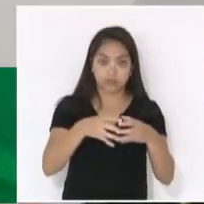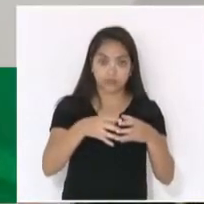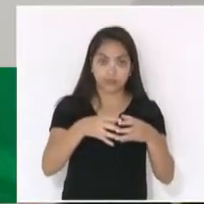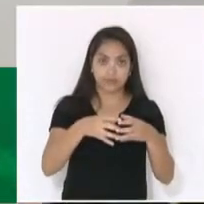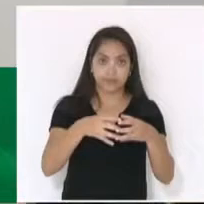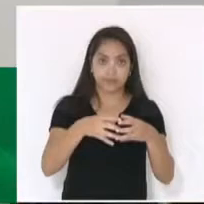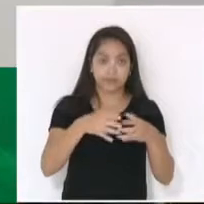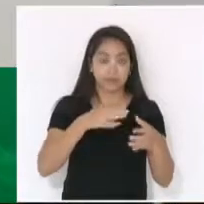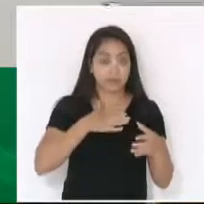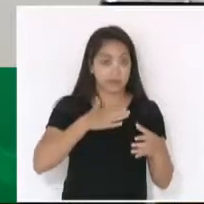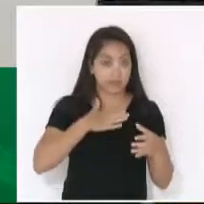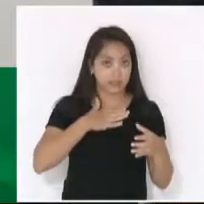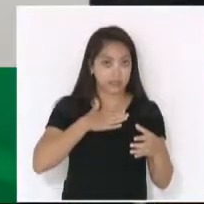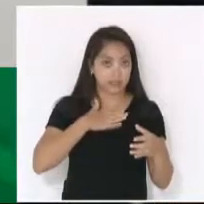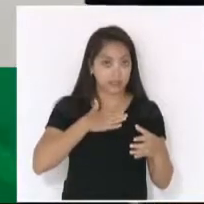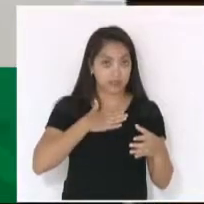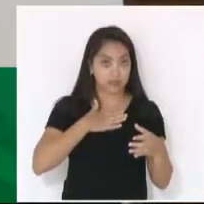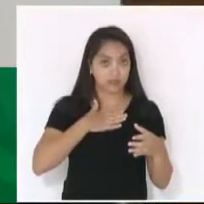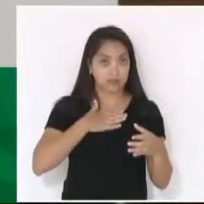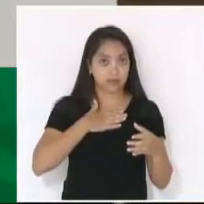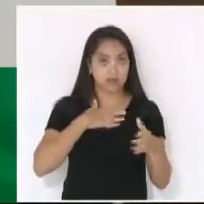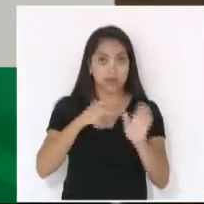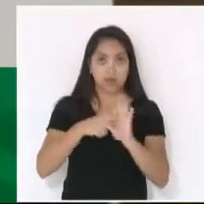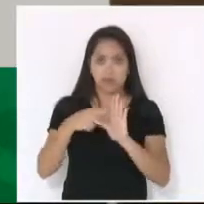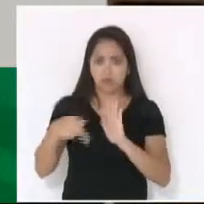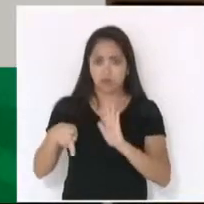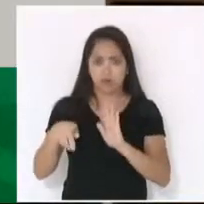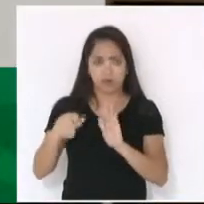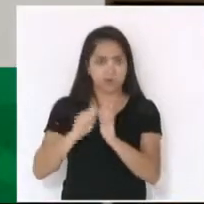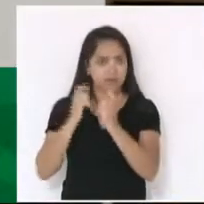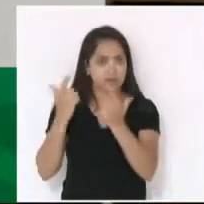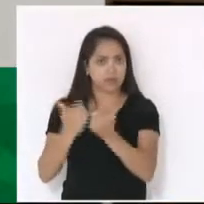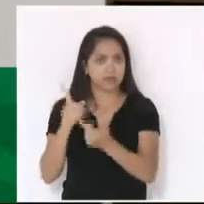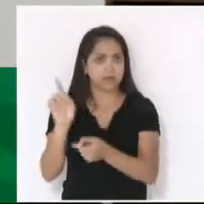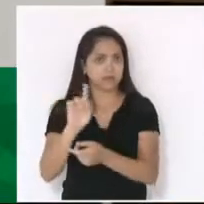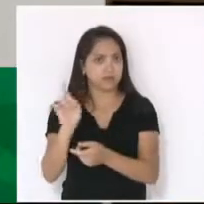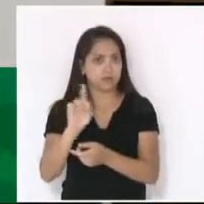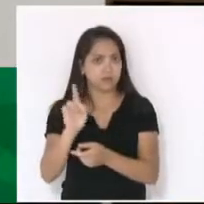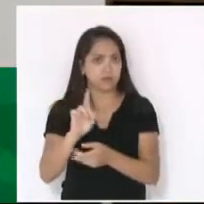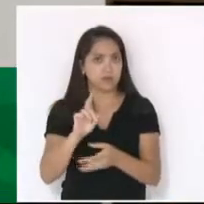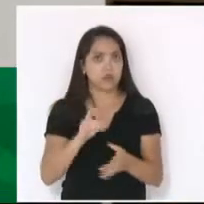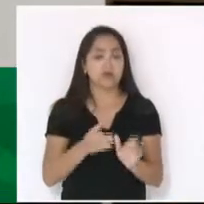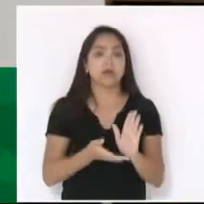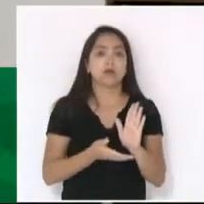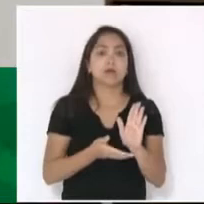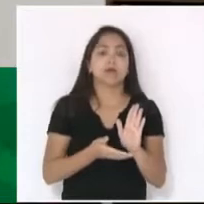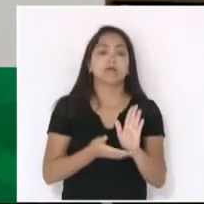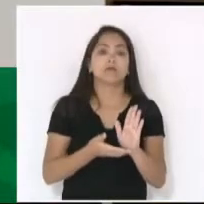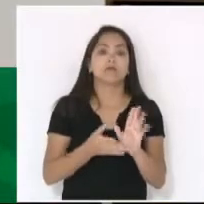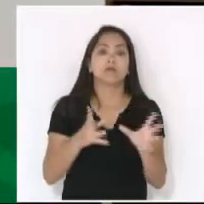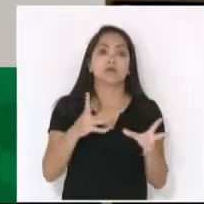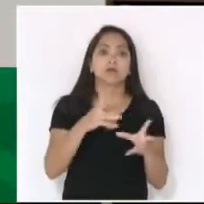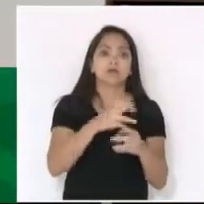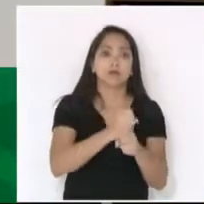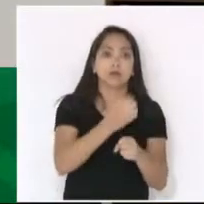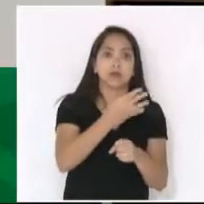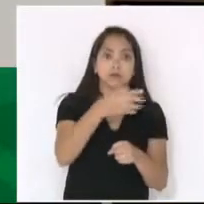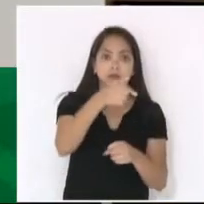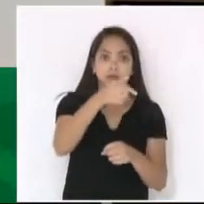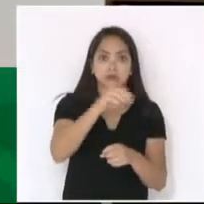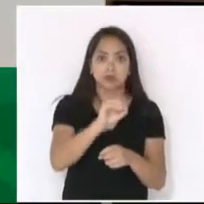minha não do gabinete não que despesa da Assembleia para levantar com a 170 e as